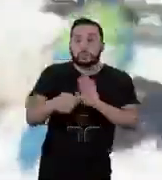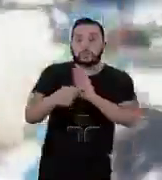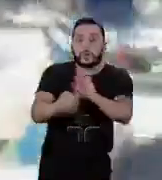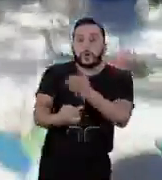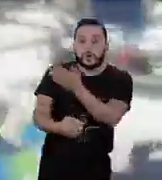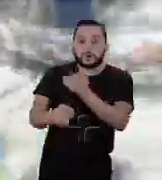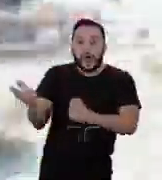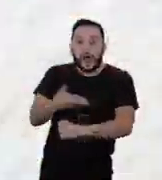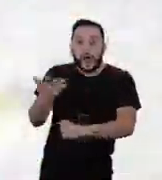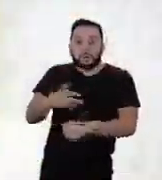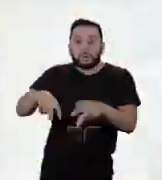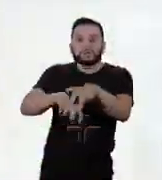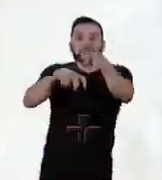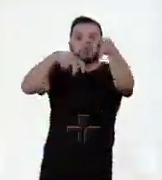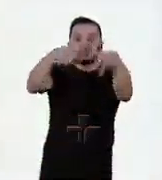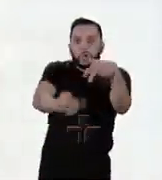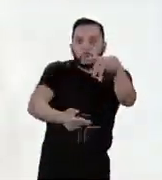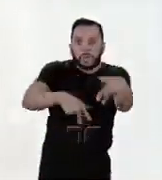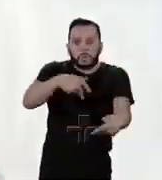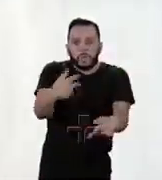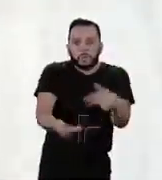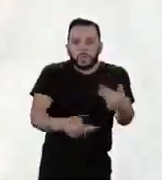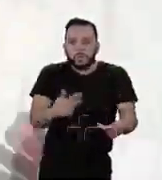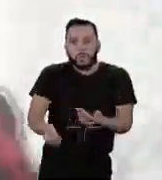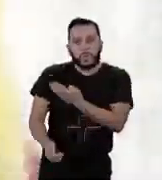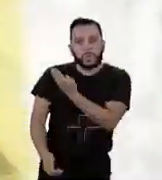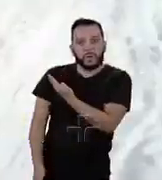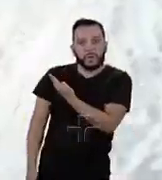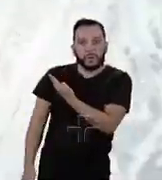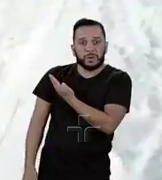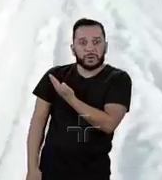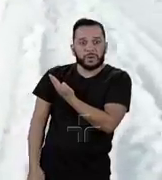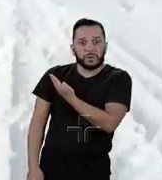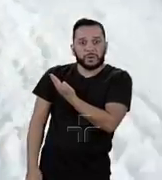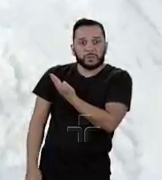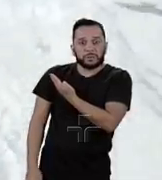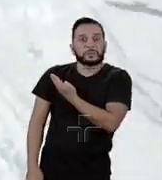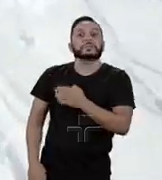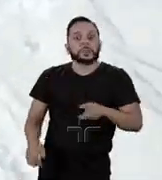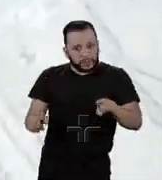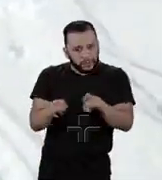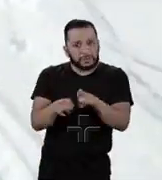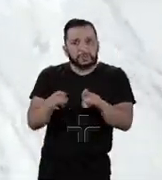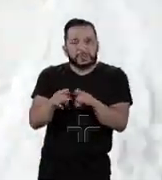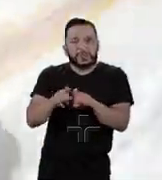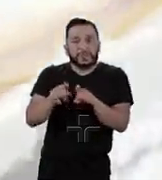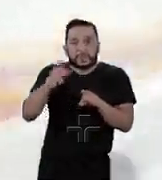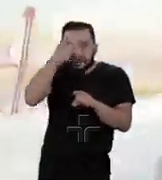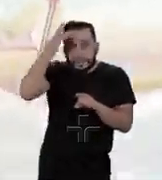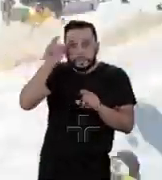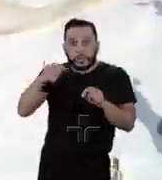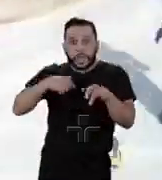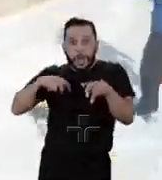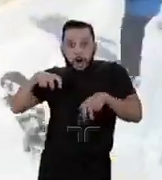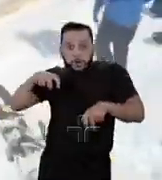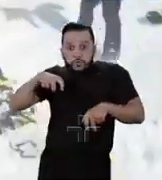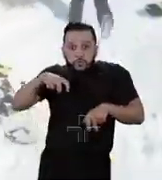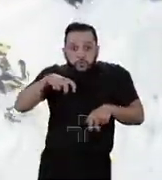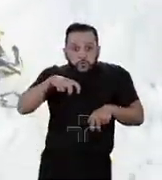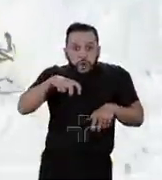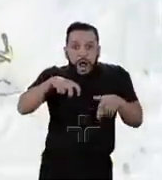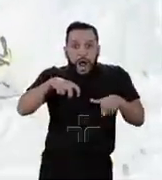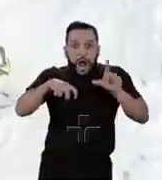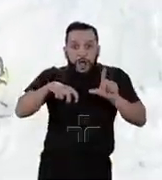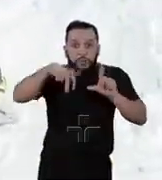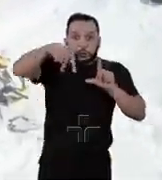em alta velocidade e os esquiadores sendo arremessados das cadeiras. Alguns turistas foram obrigados a pular antes da hora. Ainda não se sabe o